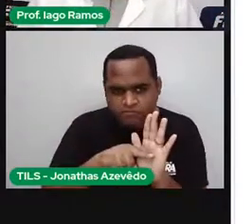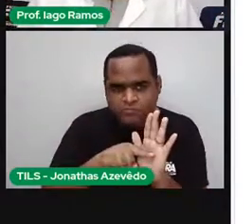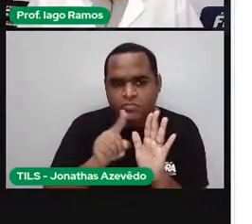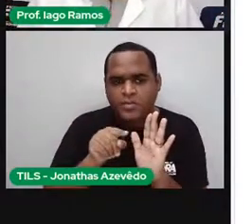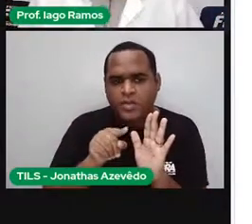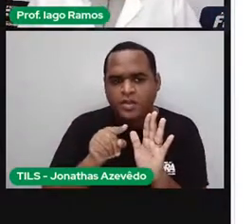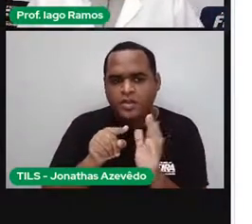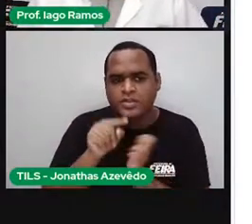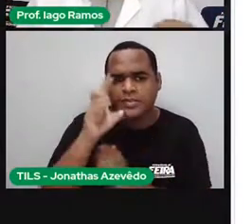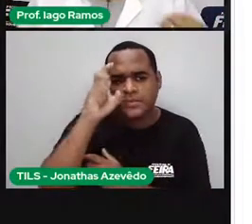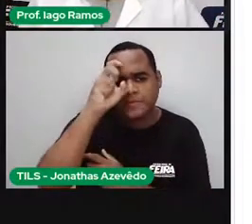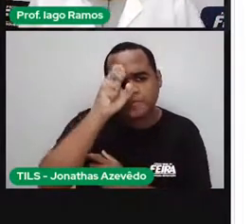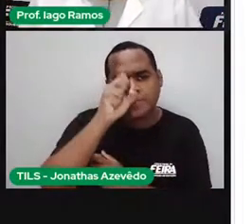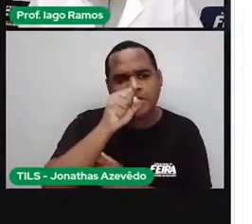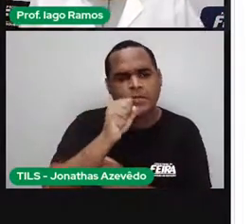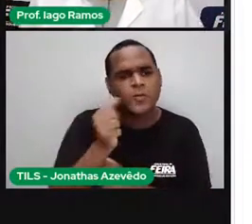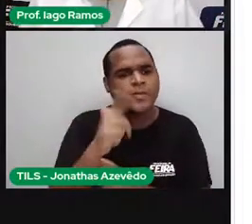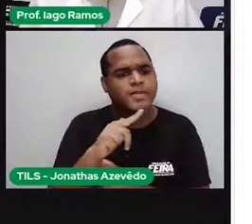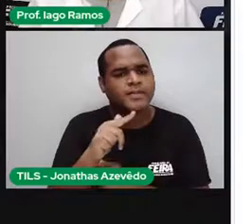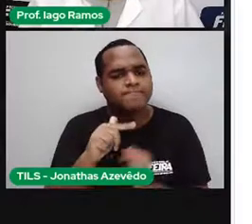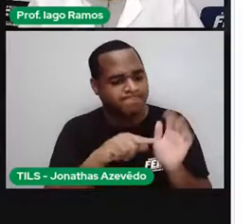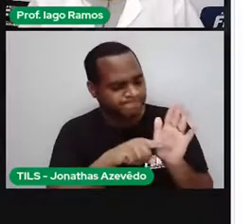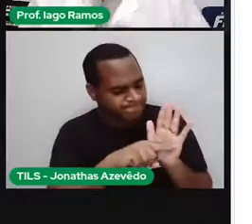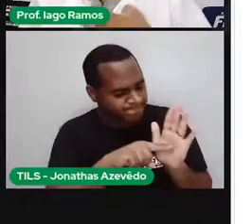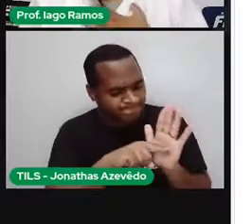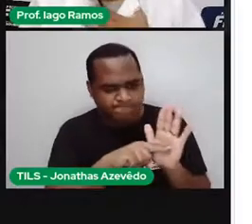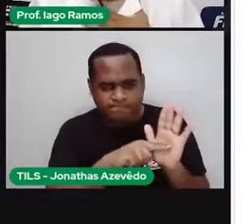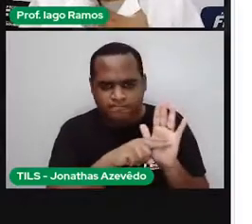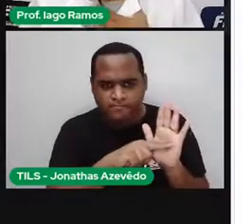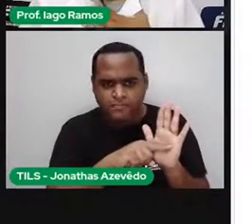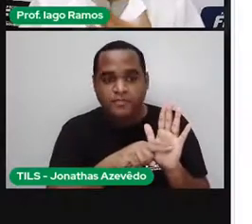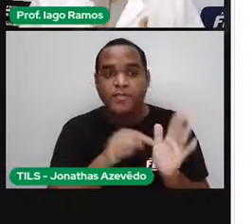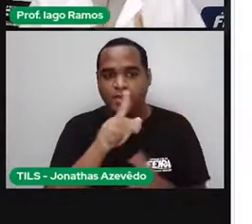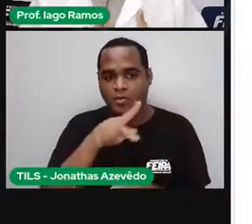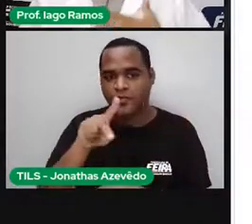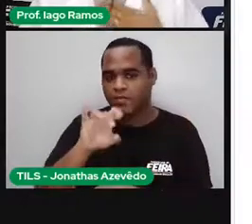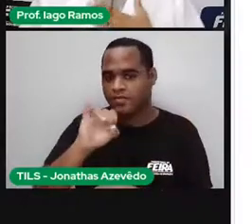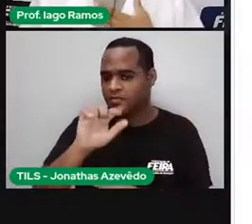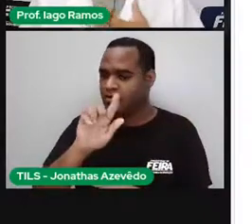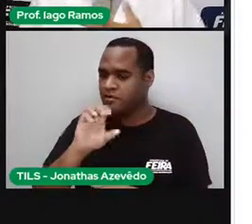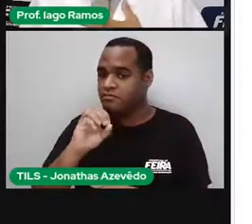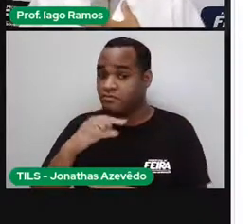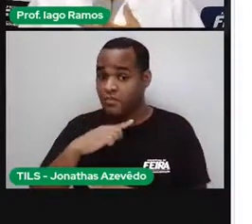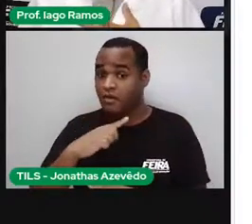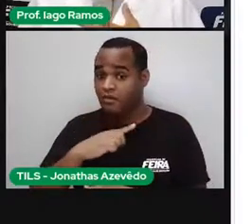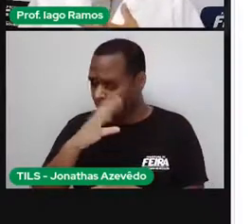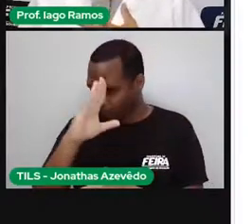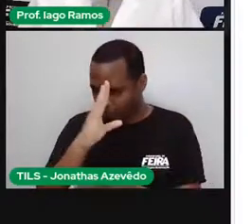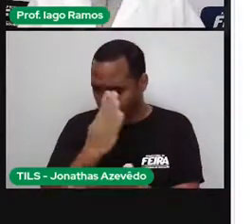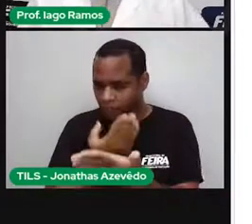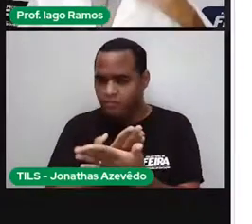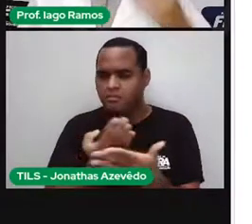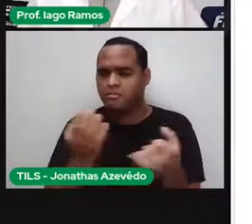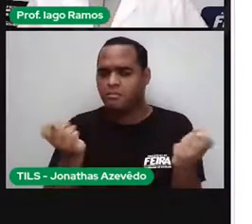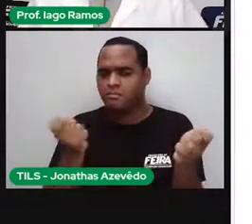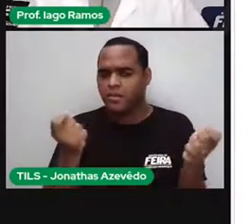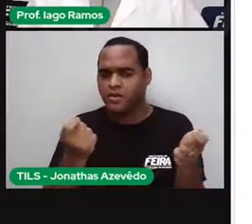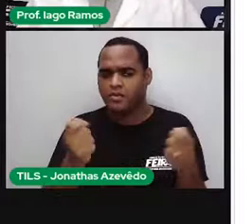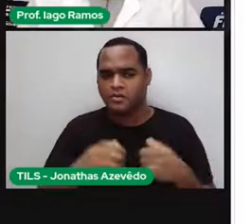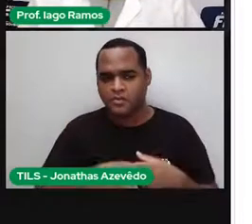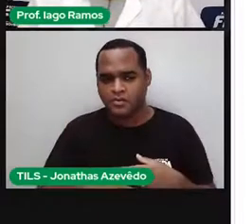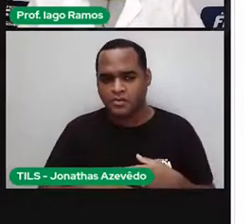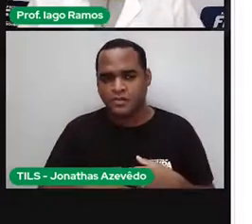aprender investigando eu possui água acredito muito nisso tá